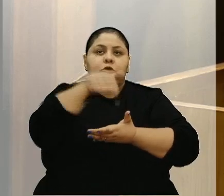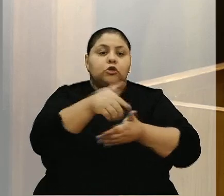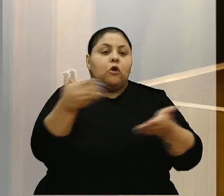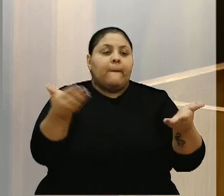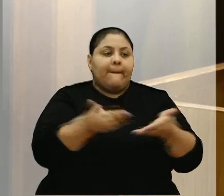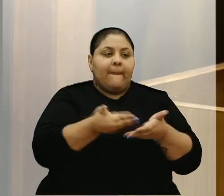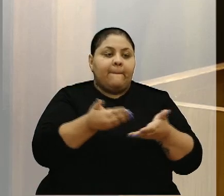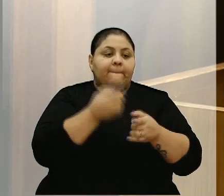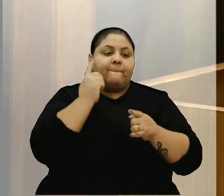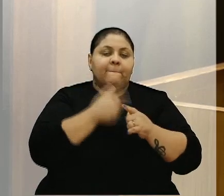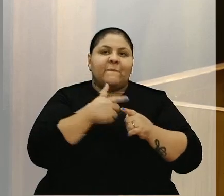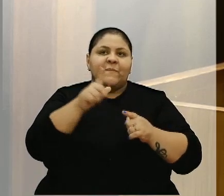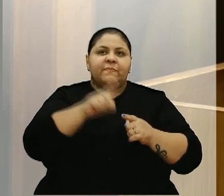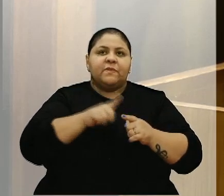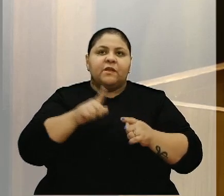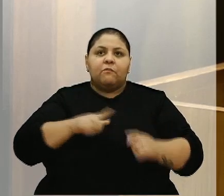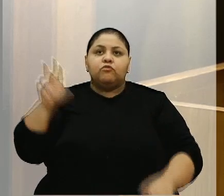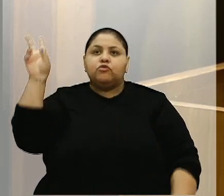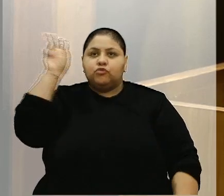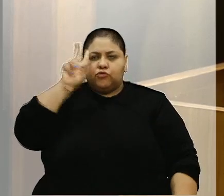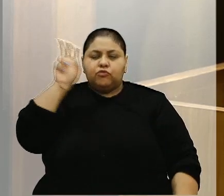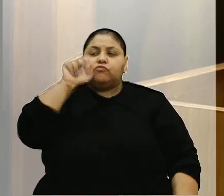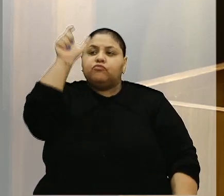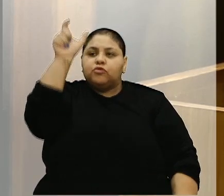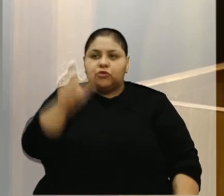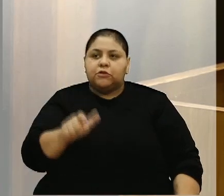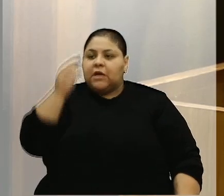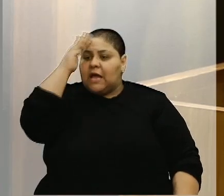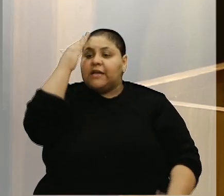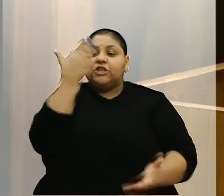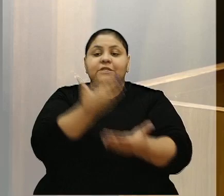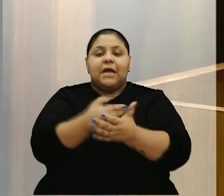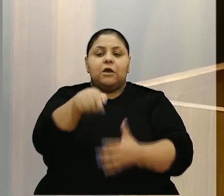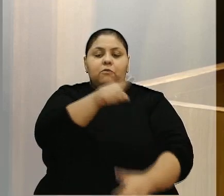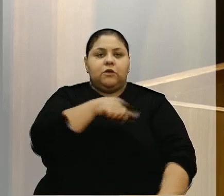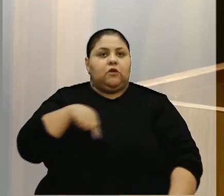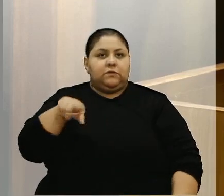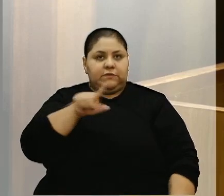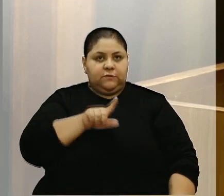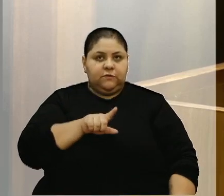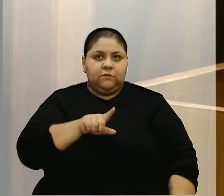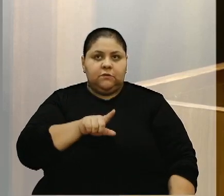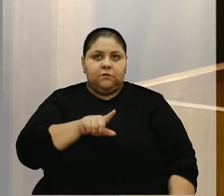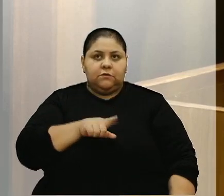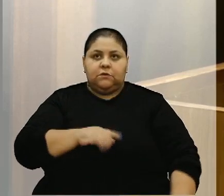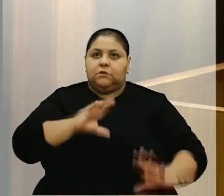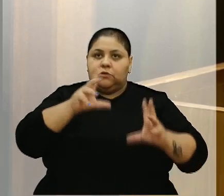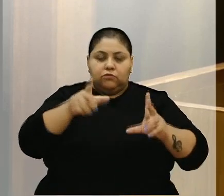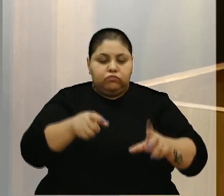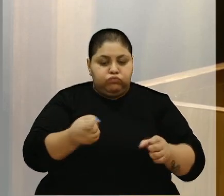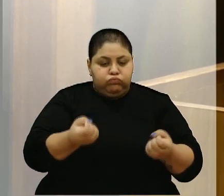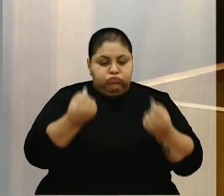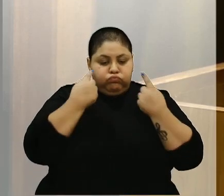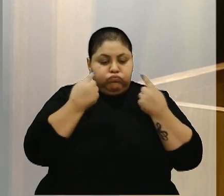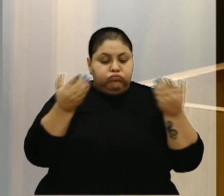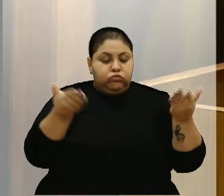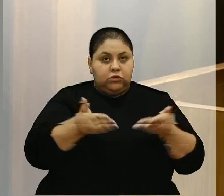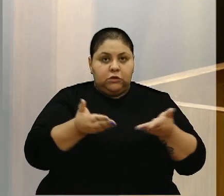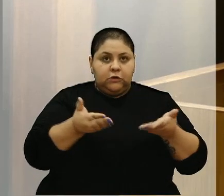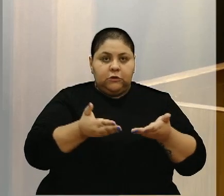hoje é porque temos uma história e pessoas confiaram em nós. Todos percebemos que nos dias de